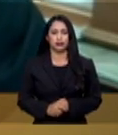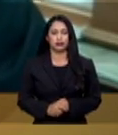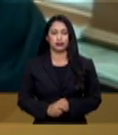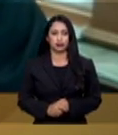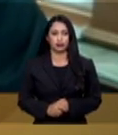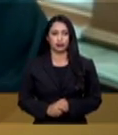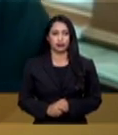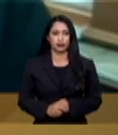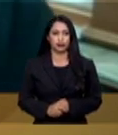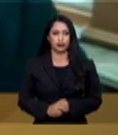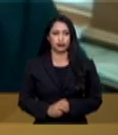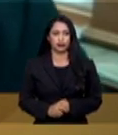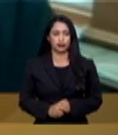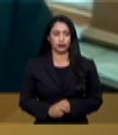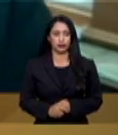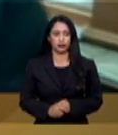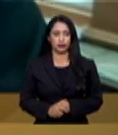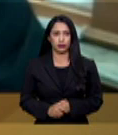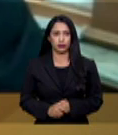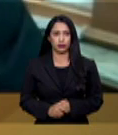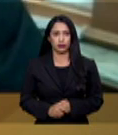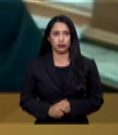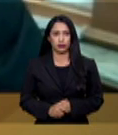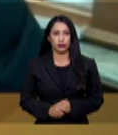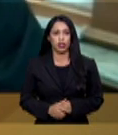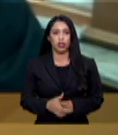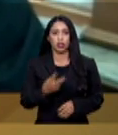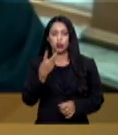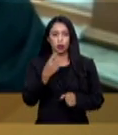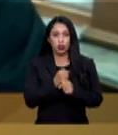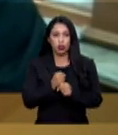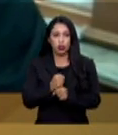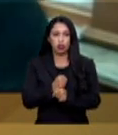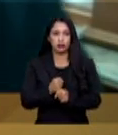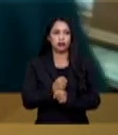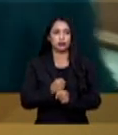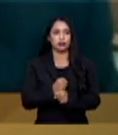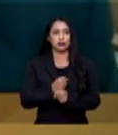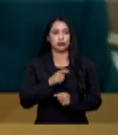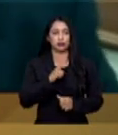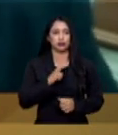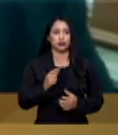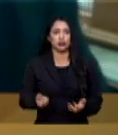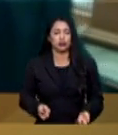cogitar dessa projeção por 2 anos,